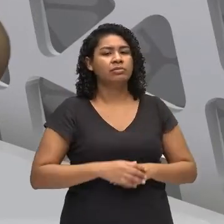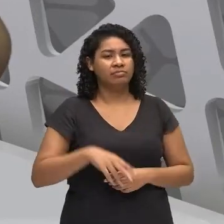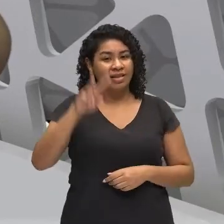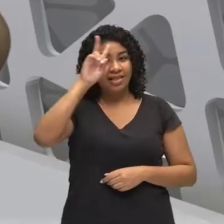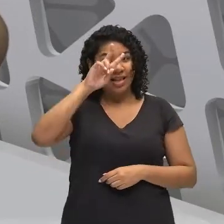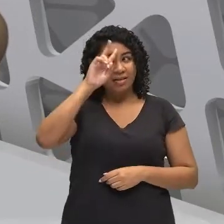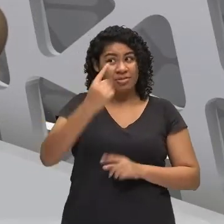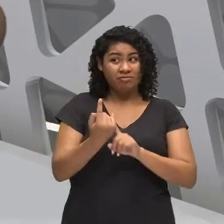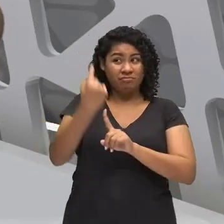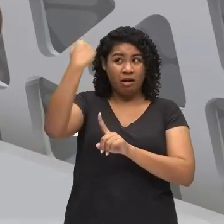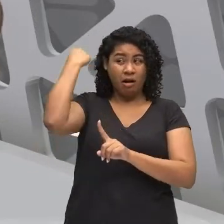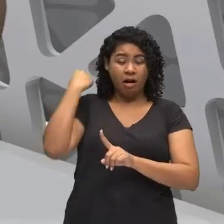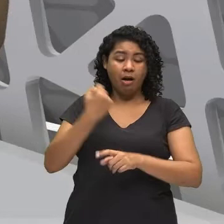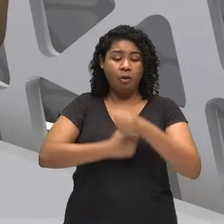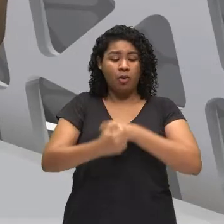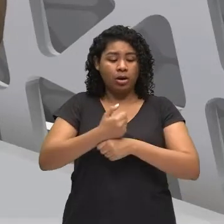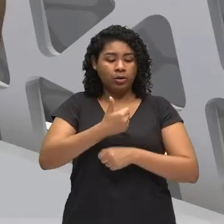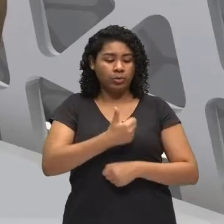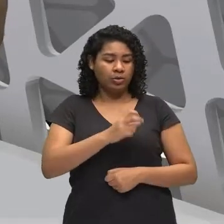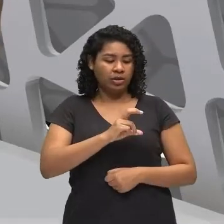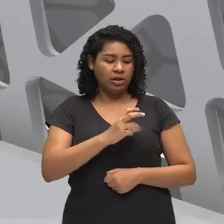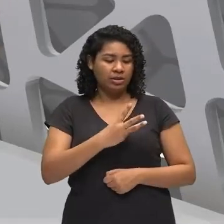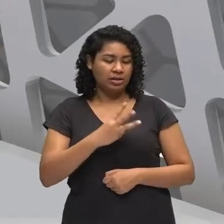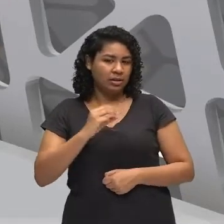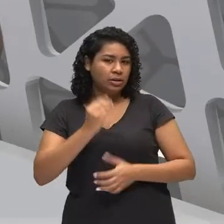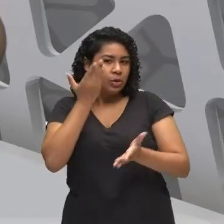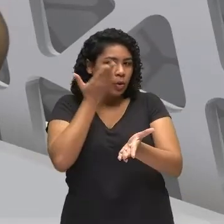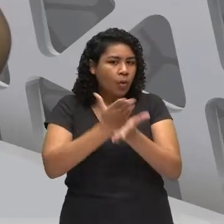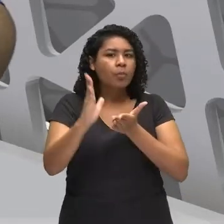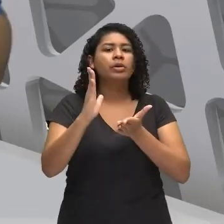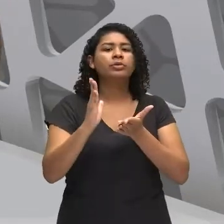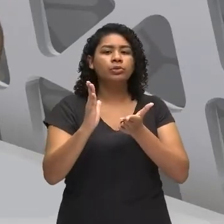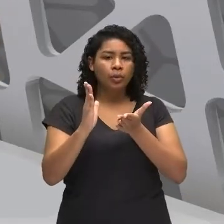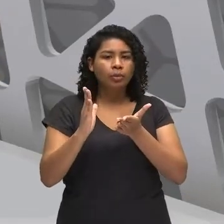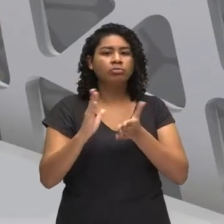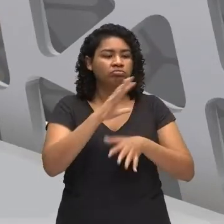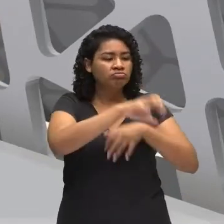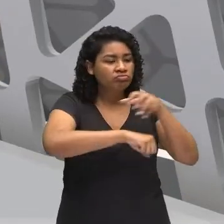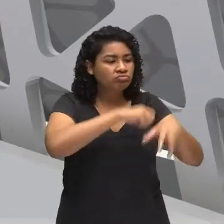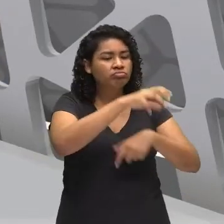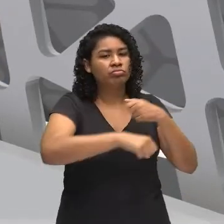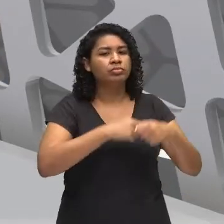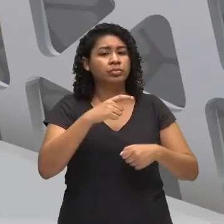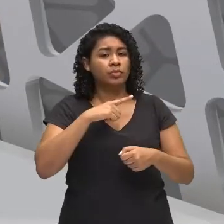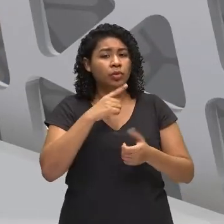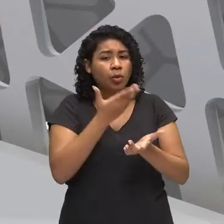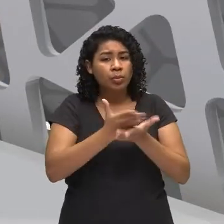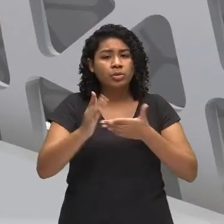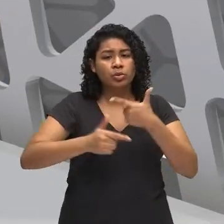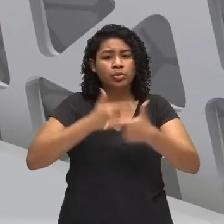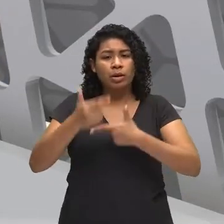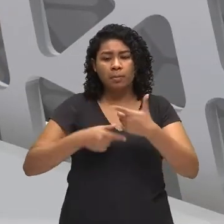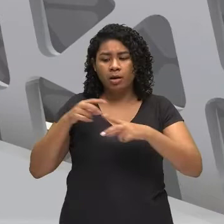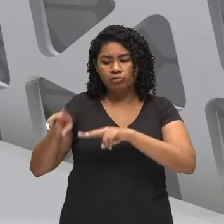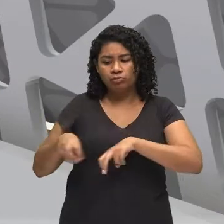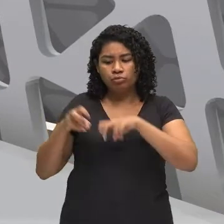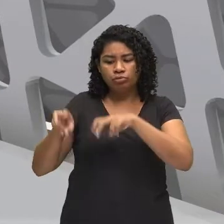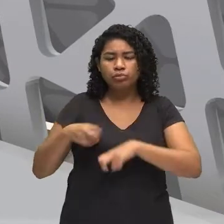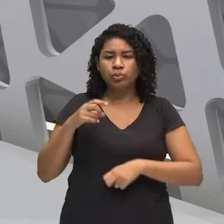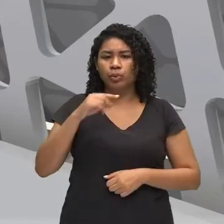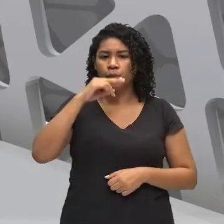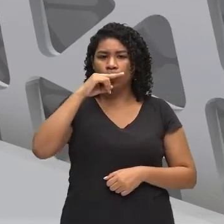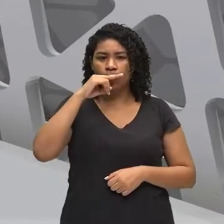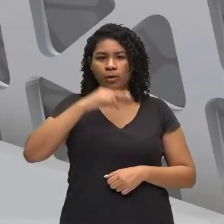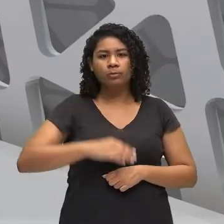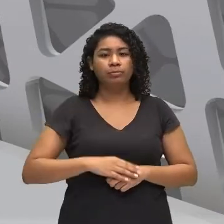processo, tá, de colocação, melhor, de implantação da agricultura da cana-de-açúcar, não é? Então a mão de obra indígena começou